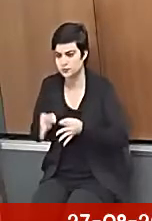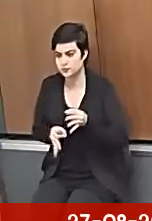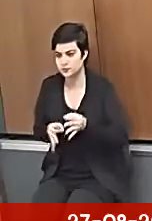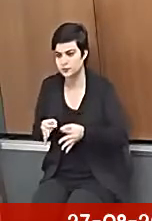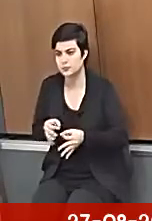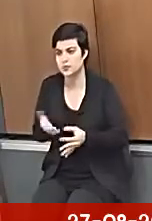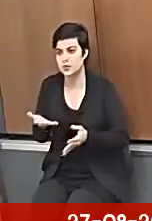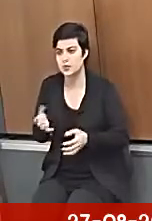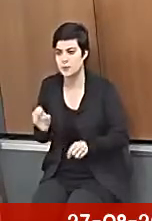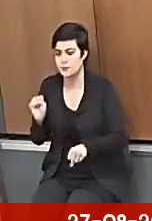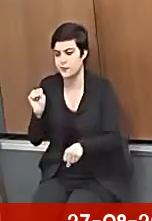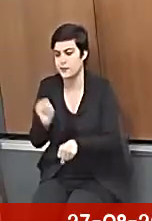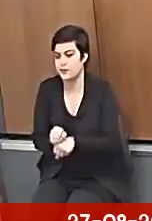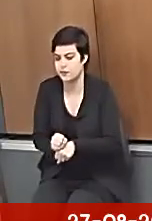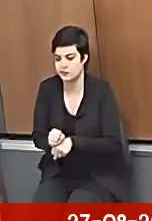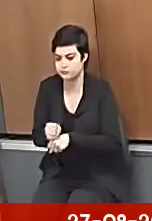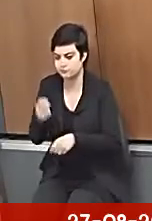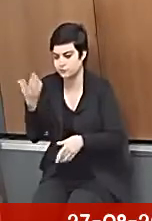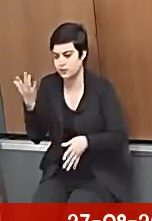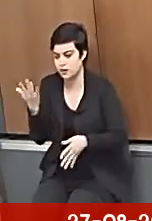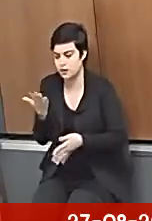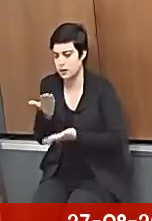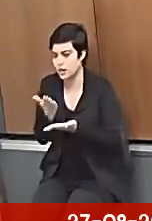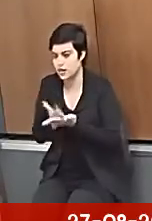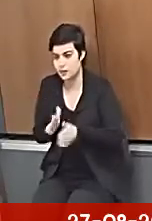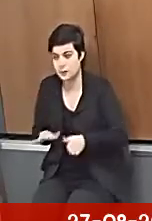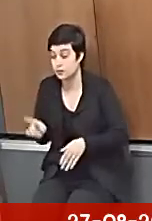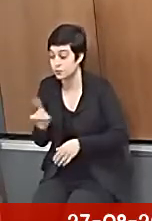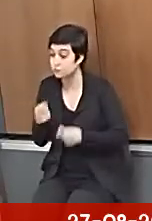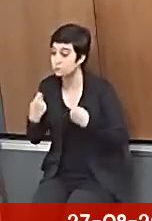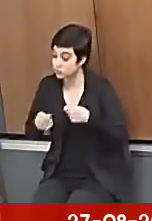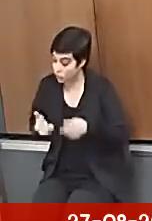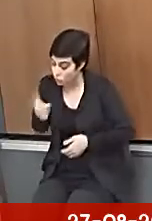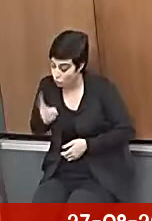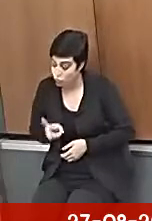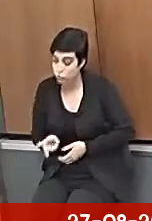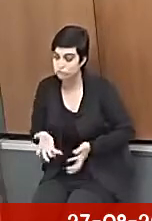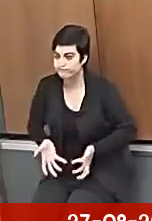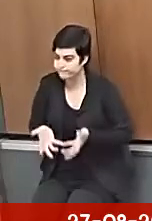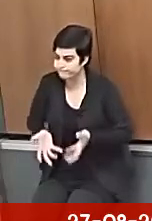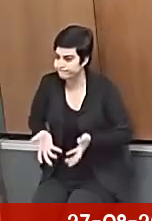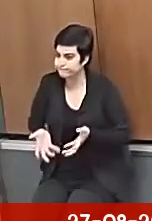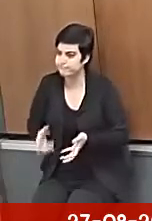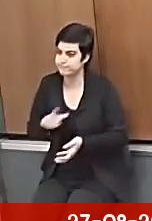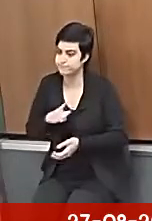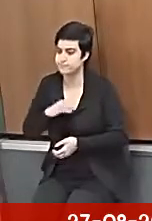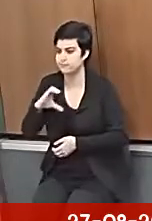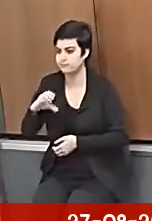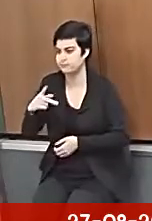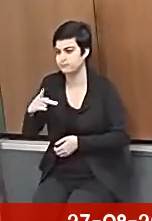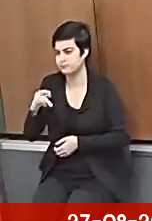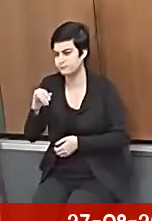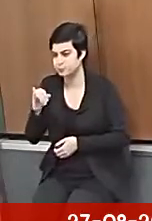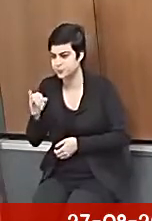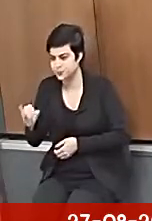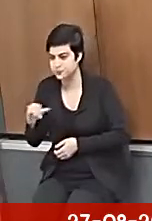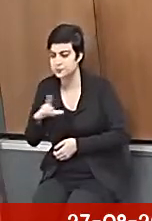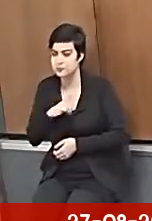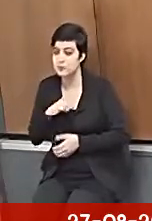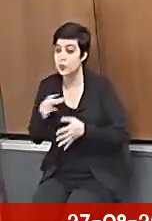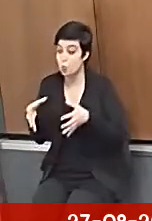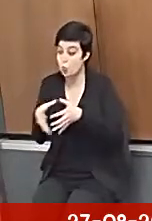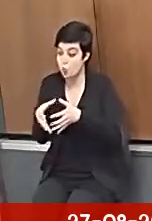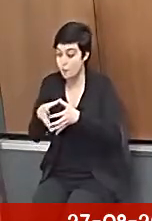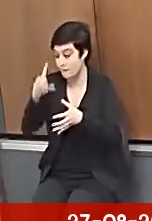cpi não acaba em pizza que a gente possa realmente instalar e dar andamento nessa cpi a maioria dos estádios no mundo são administrados por